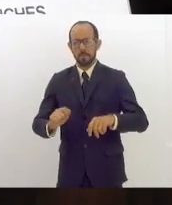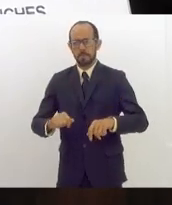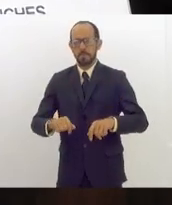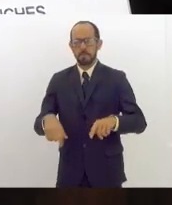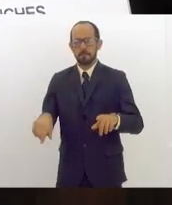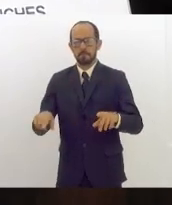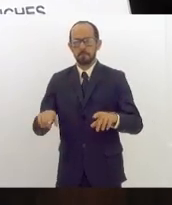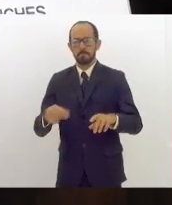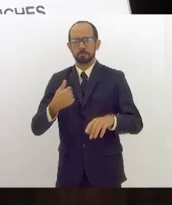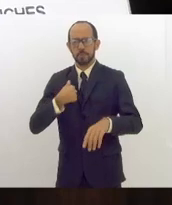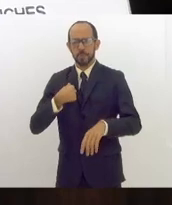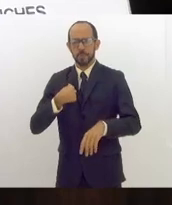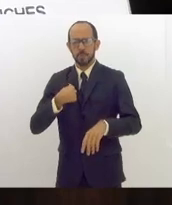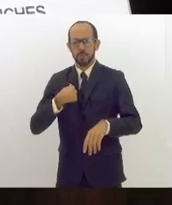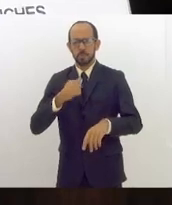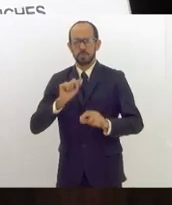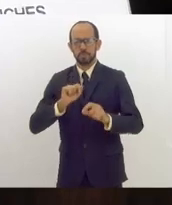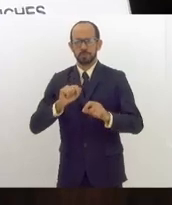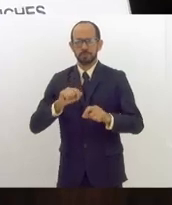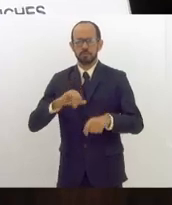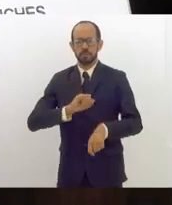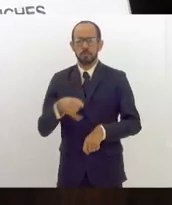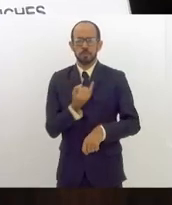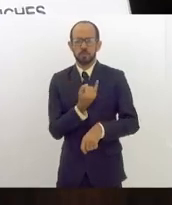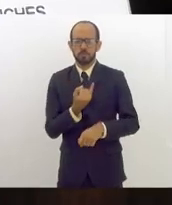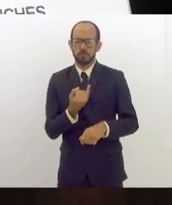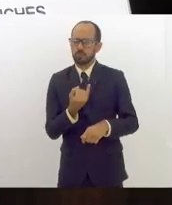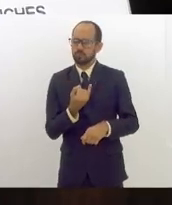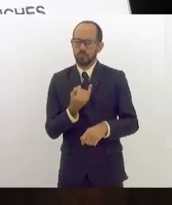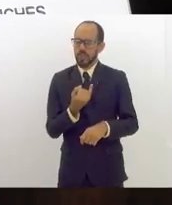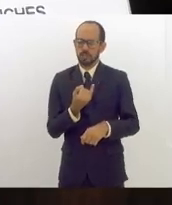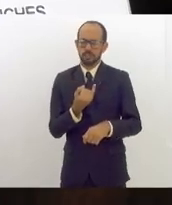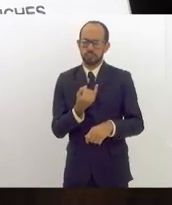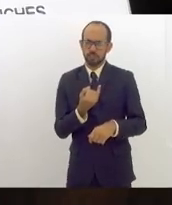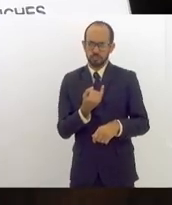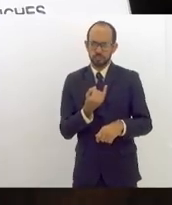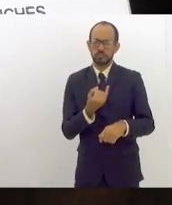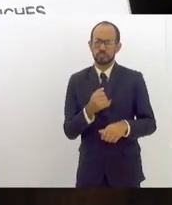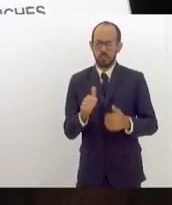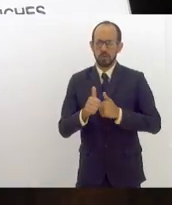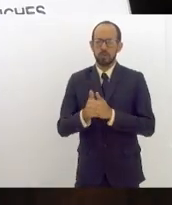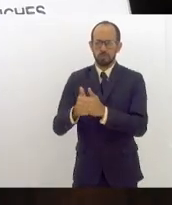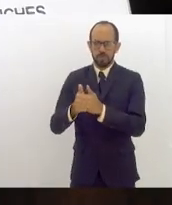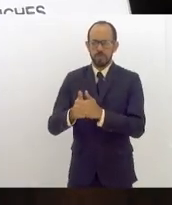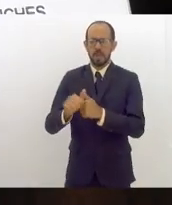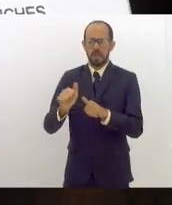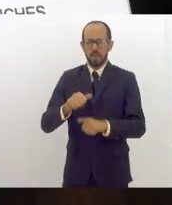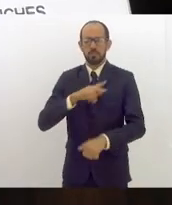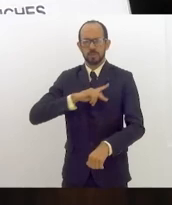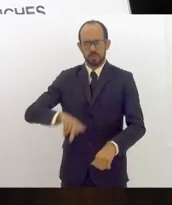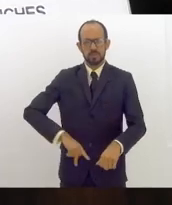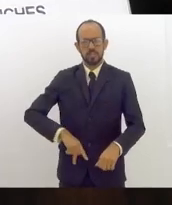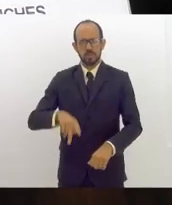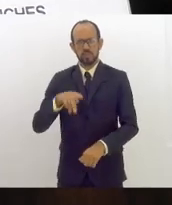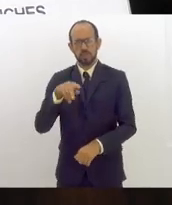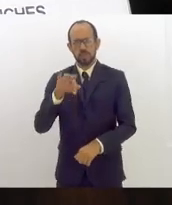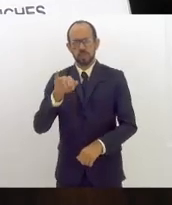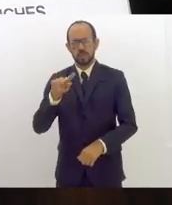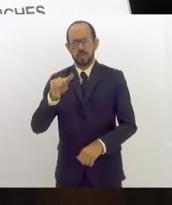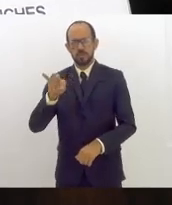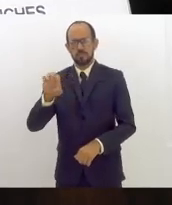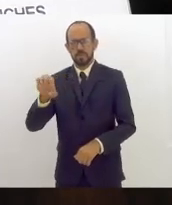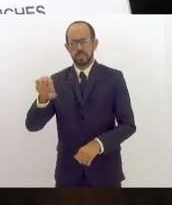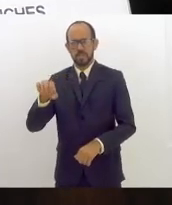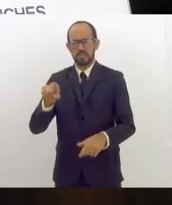eu como tive a oportunidade de acompanhar o primeiro o Mandato do presidente Filipe Santa Cruz enfim também